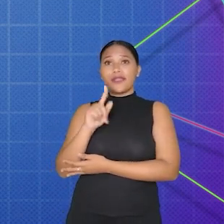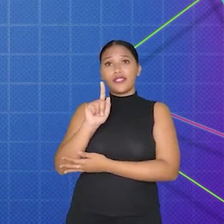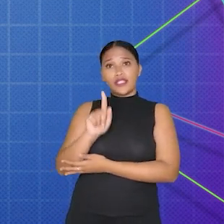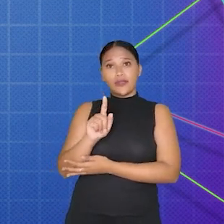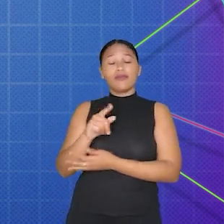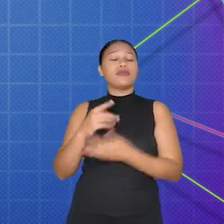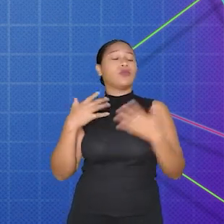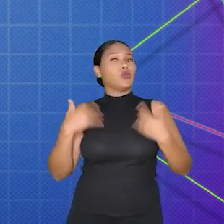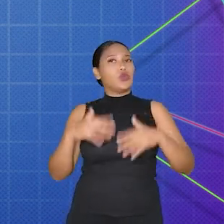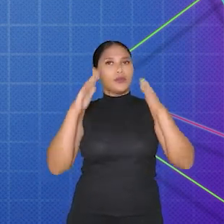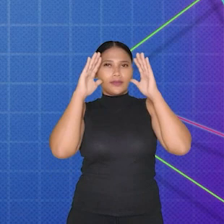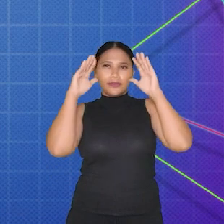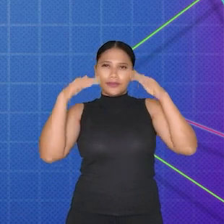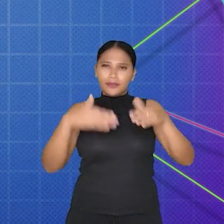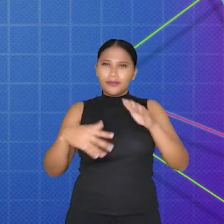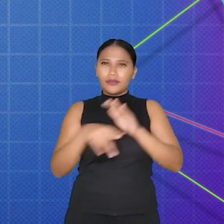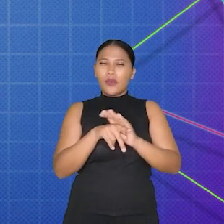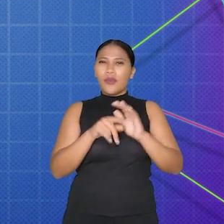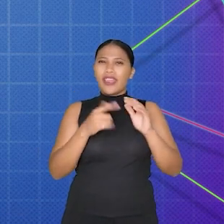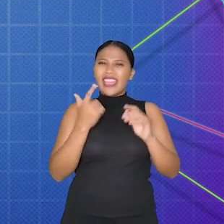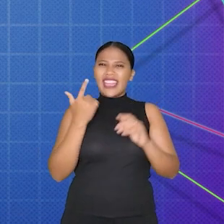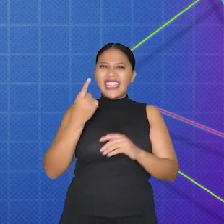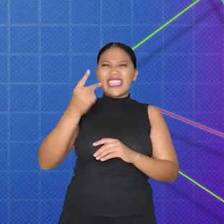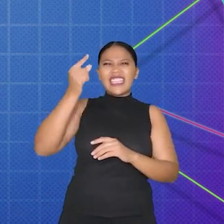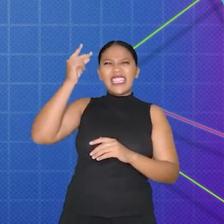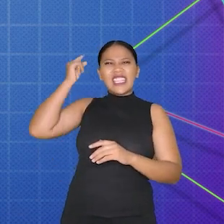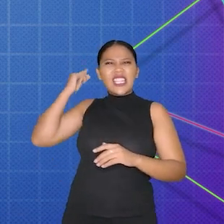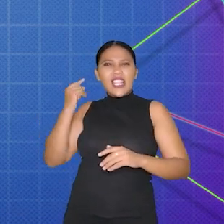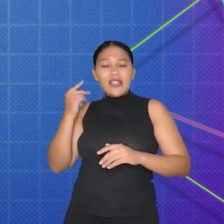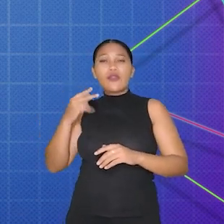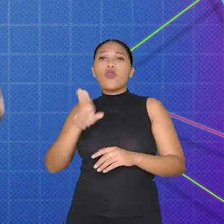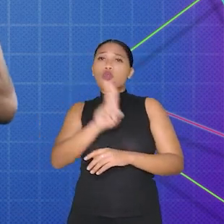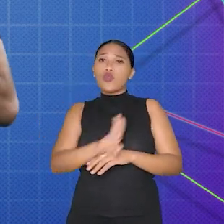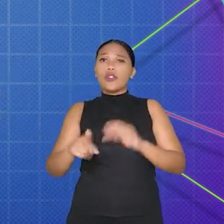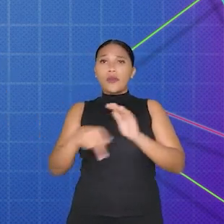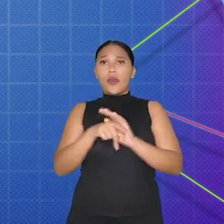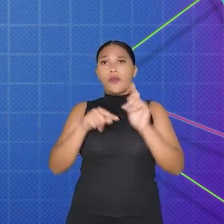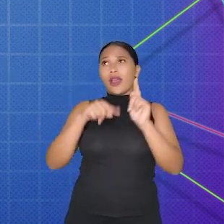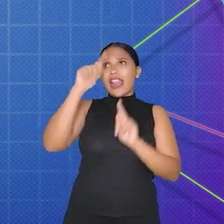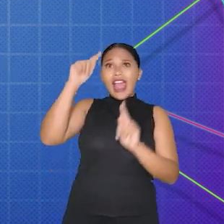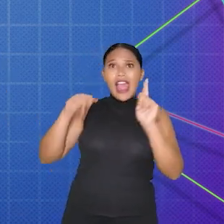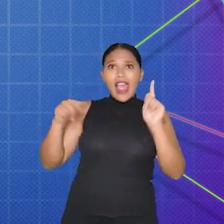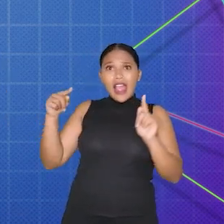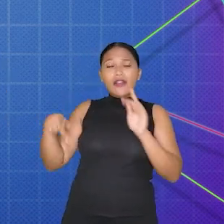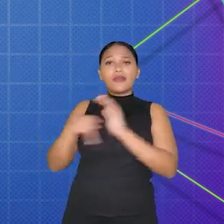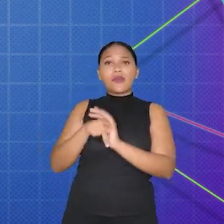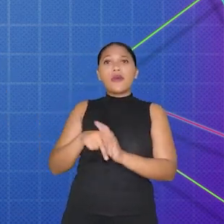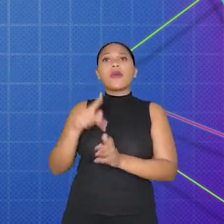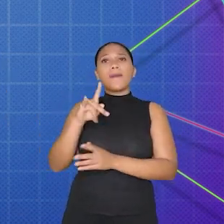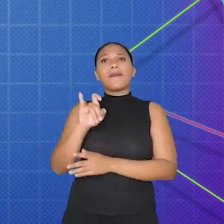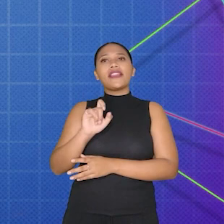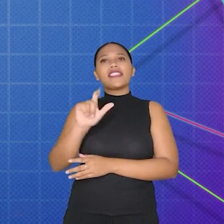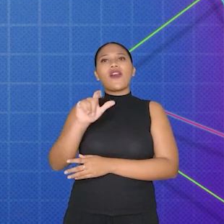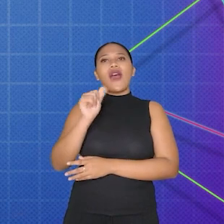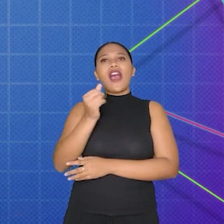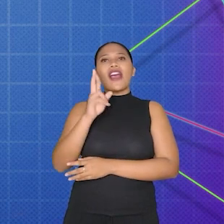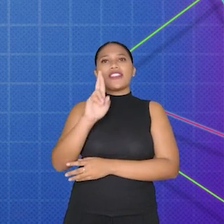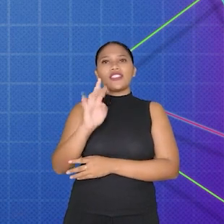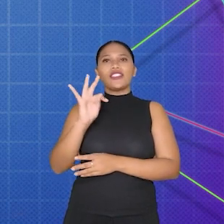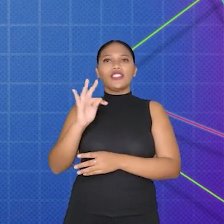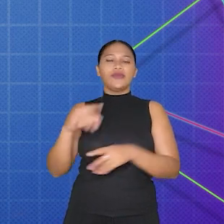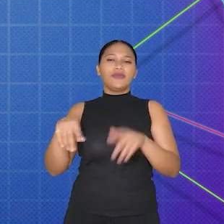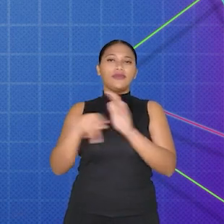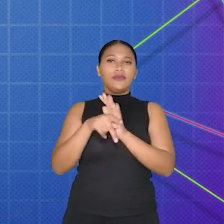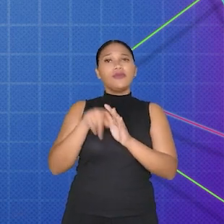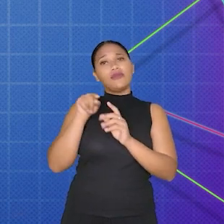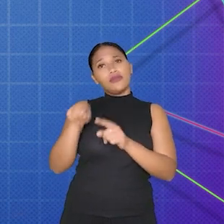RPGs. RPGs, especialmente aqueles com estilo retrô, muitas vezes usam gráficos em pixel art para criar personagens,